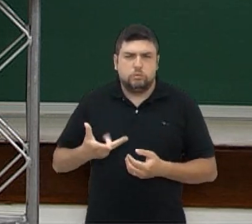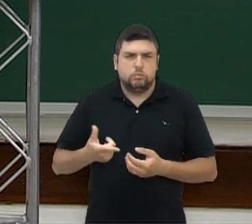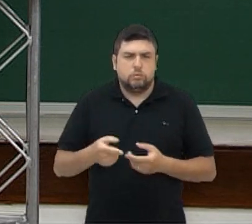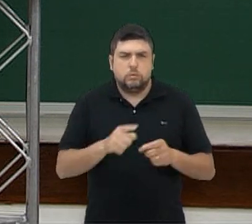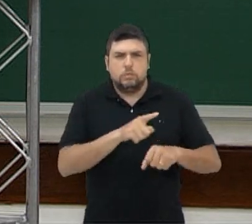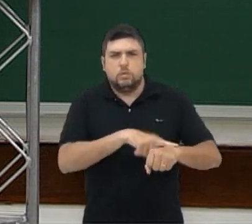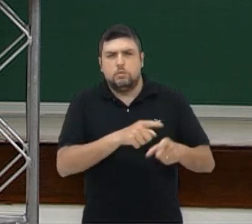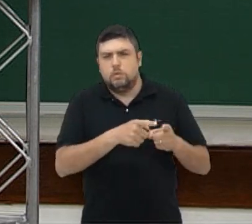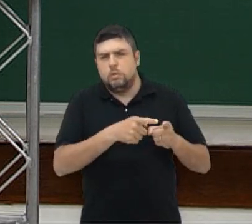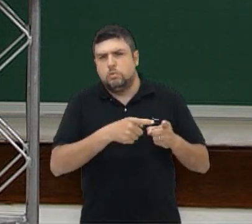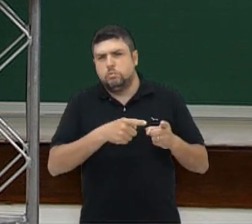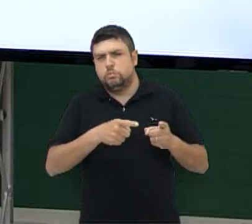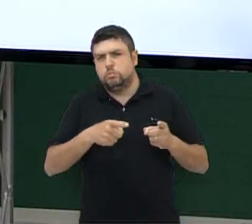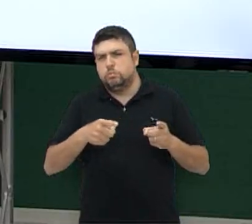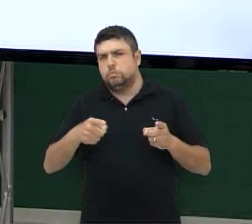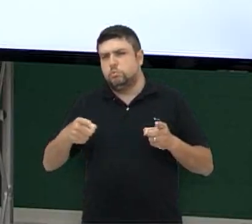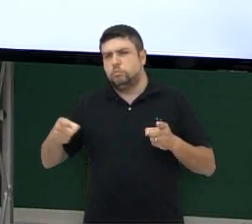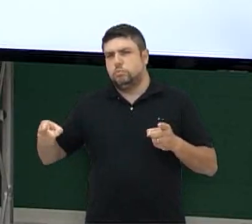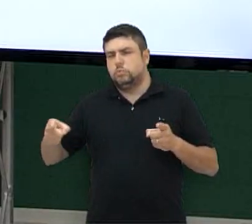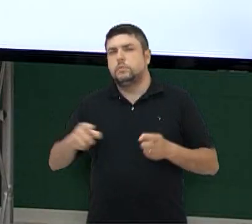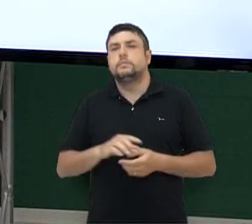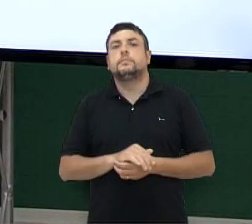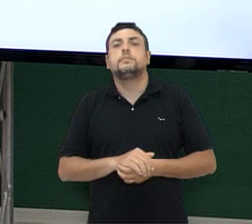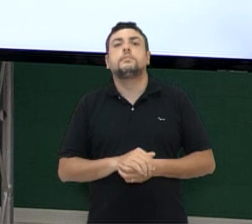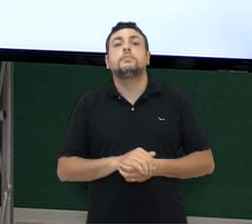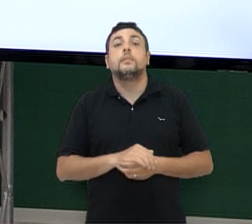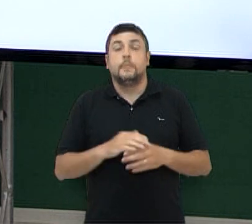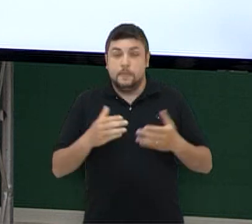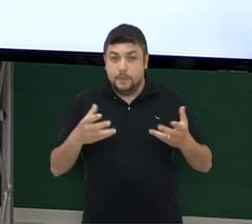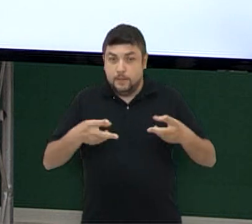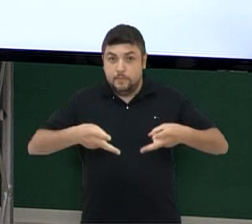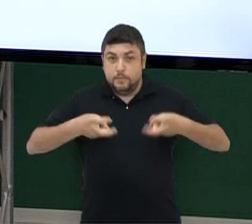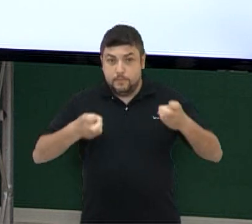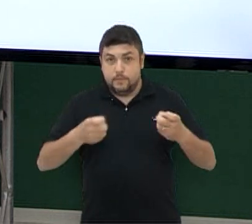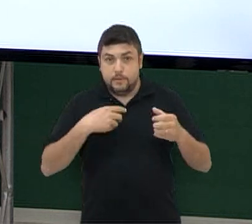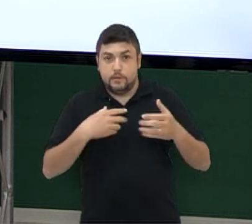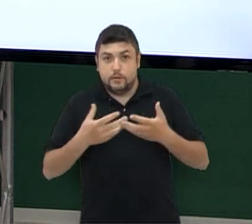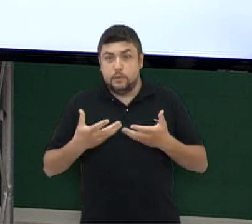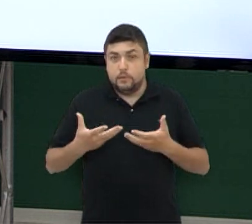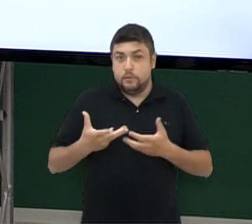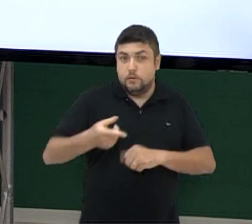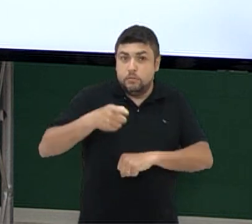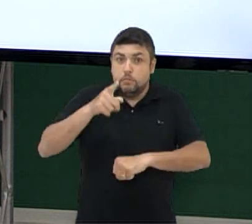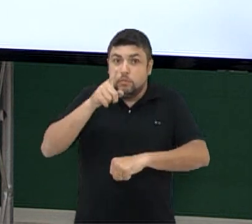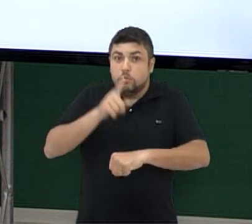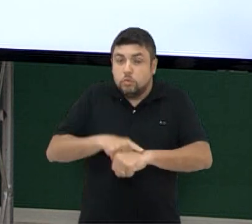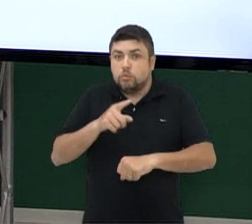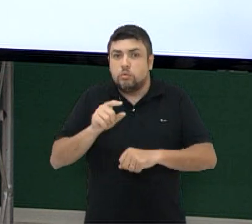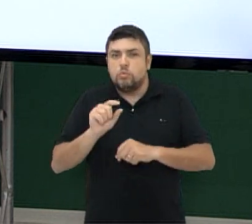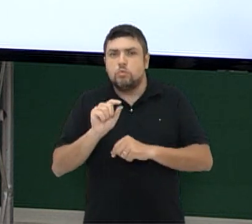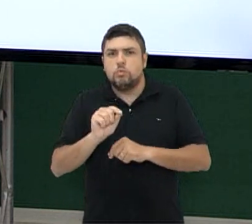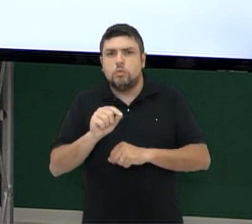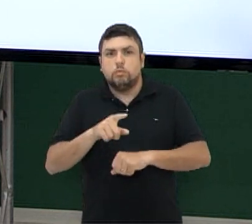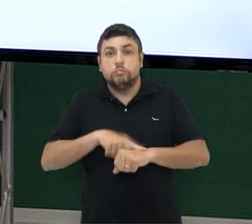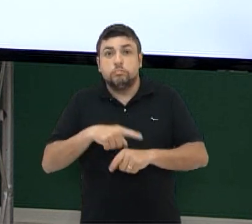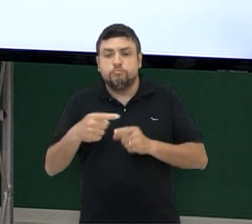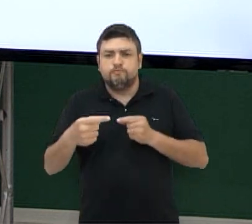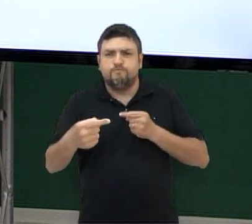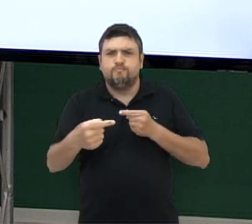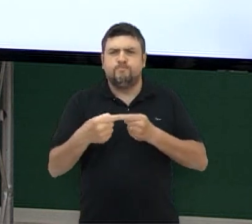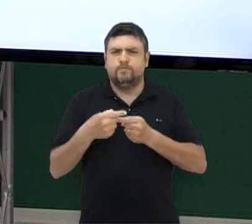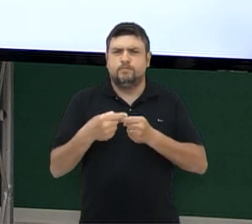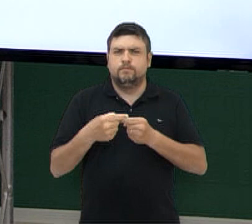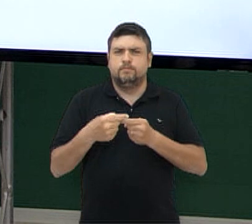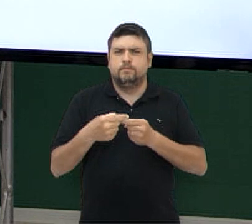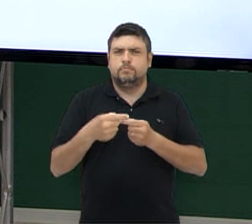maior. Percebam que a aceleração instantânea está relacionada com um intervalo de tempo muito curto, ou